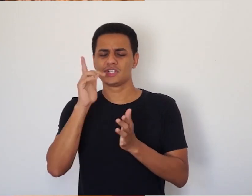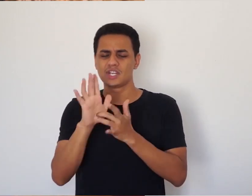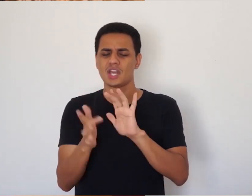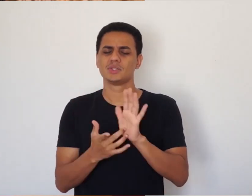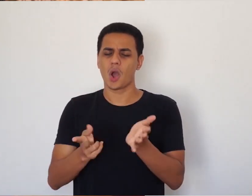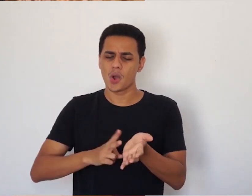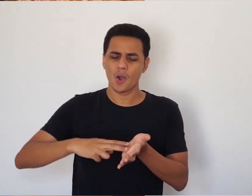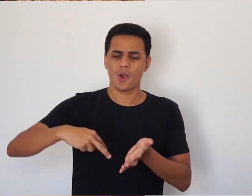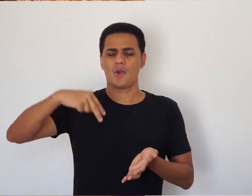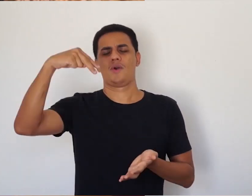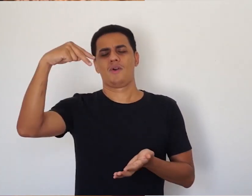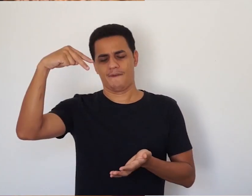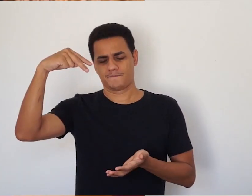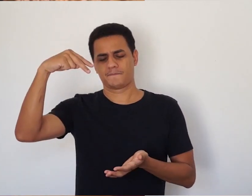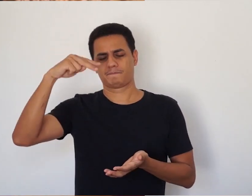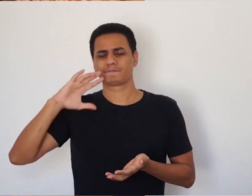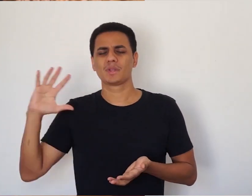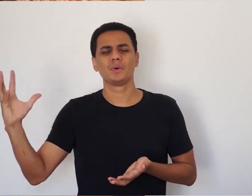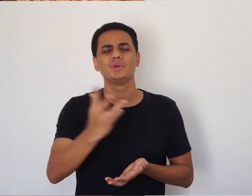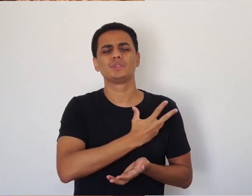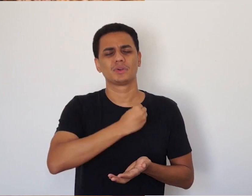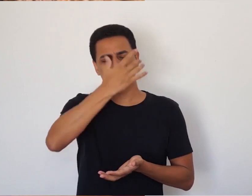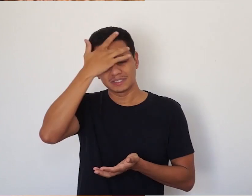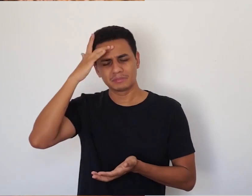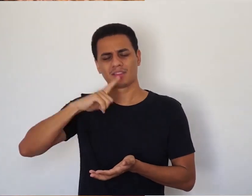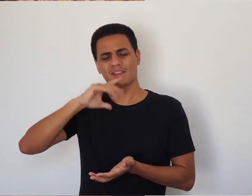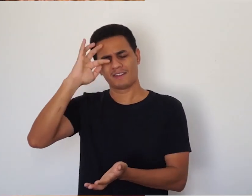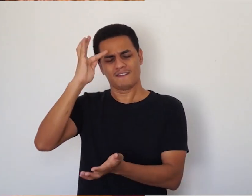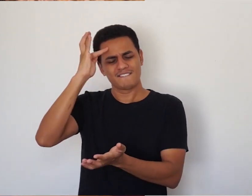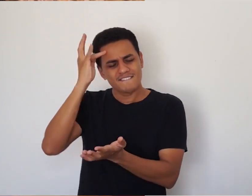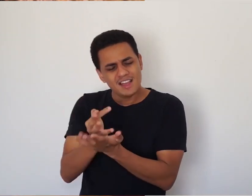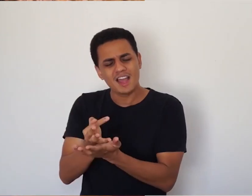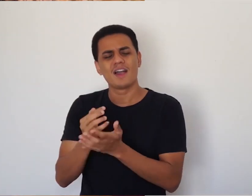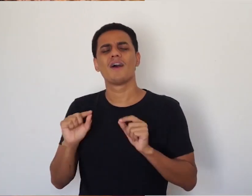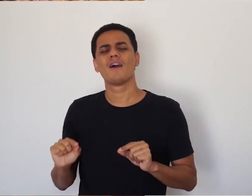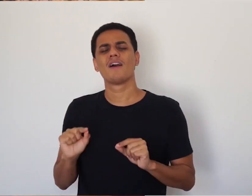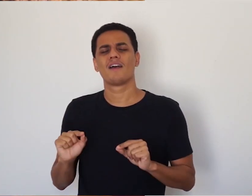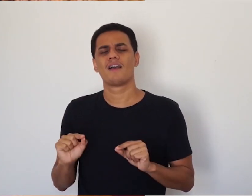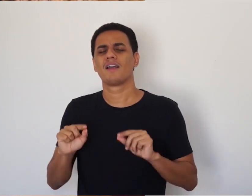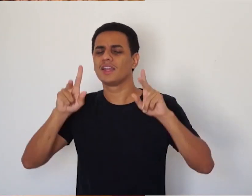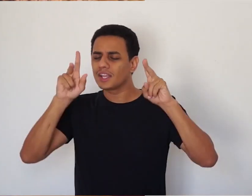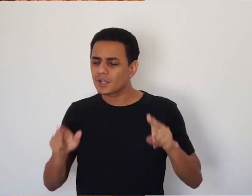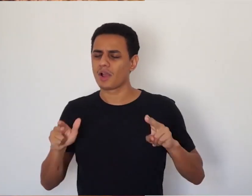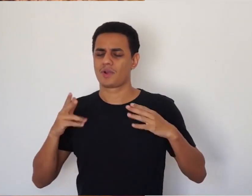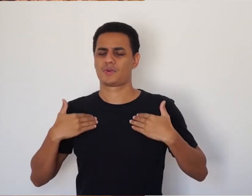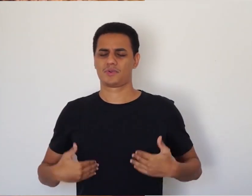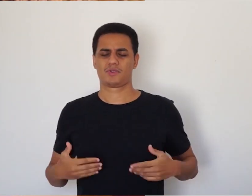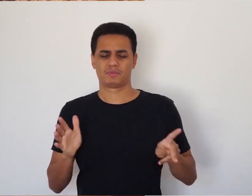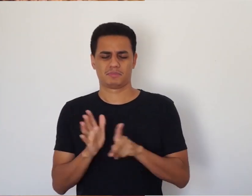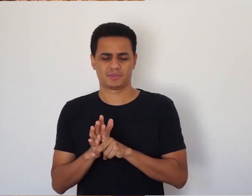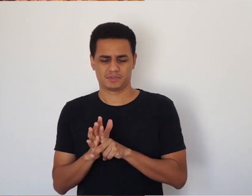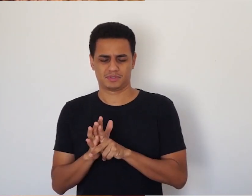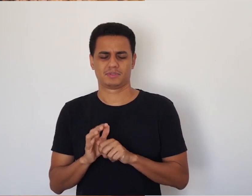Cristo ressuscitado, que faz com que todos aqueles que coloquem a fé nele se tornem, Senhor Deus, um